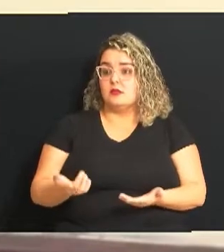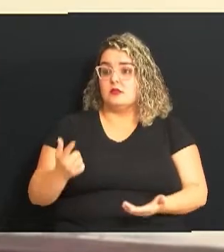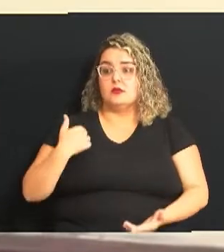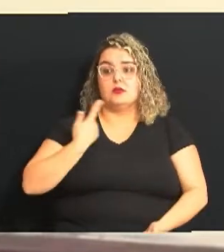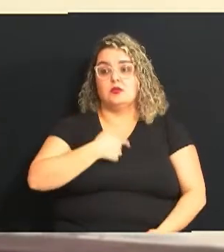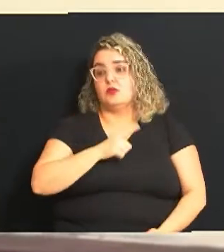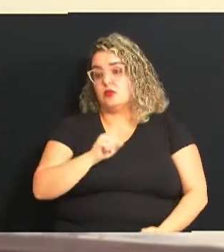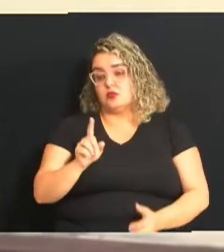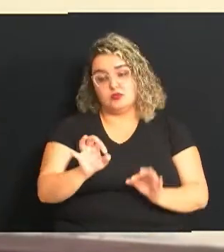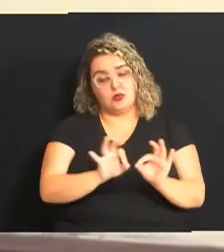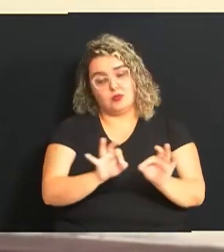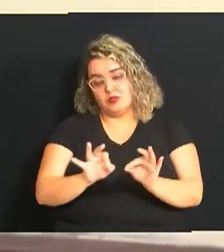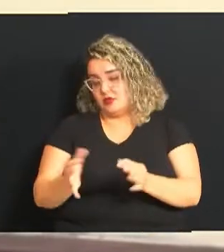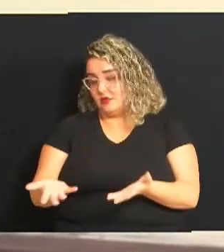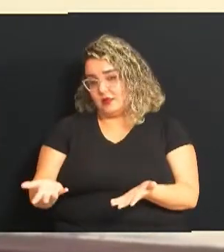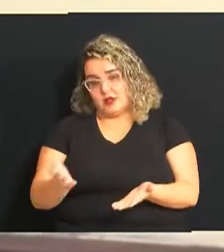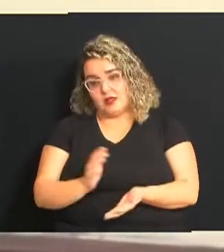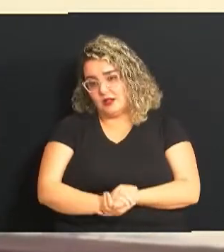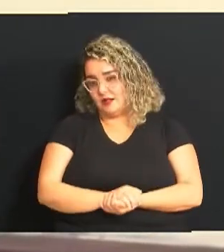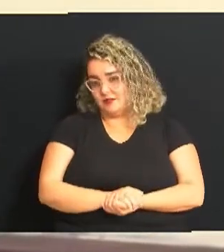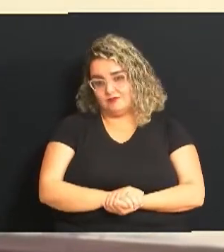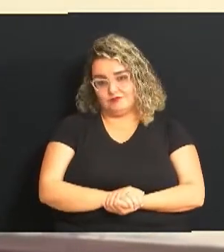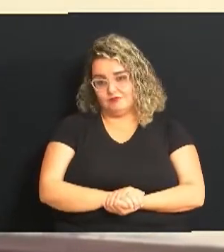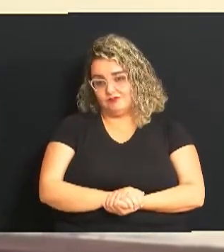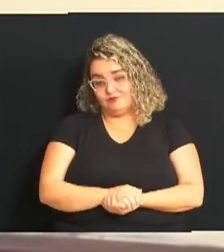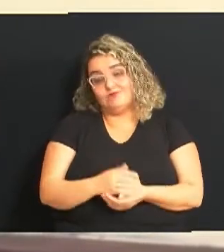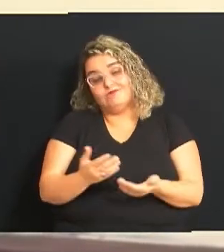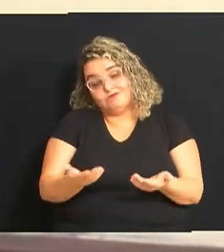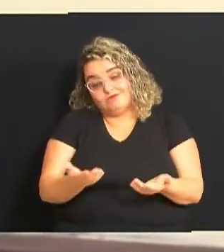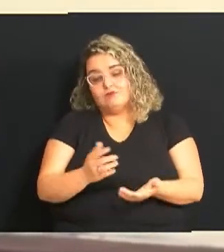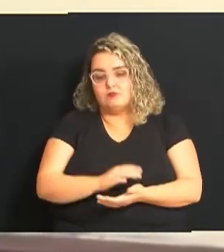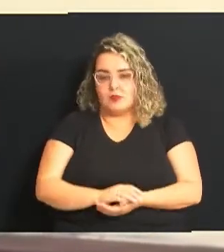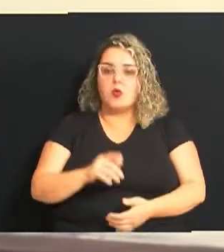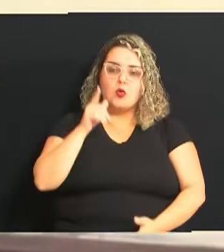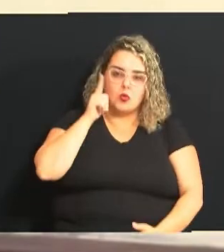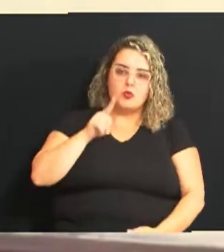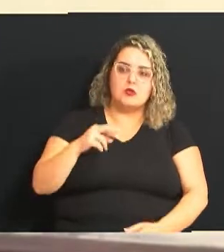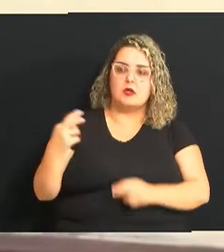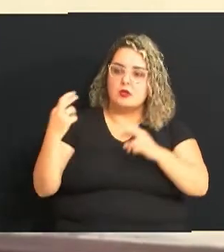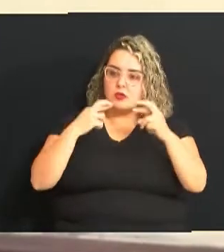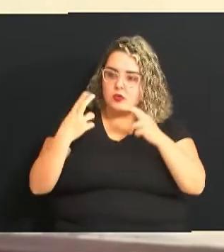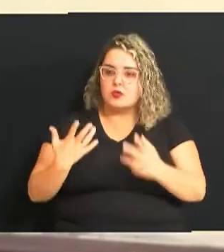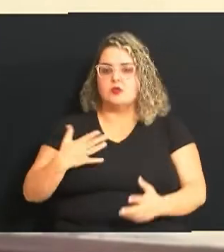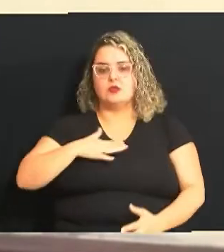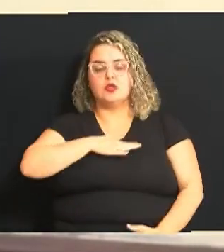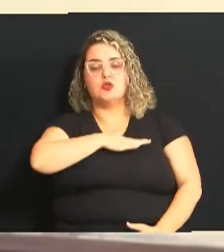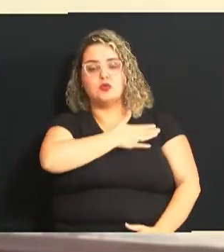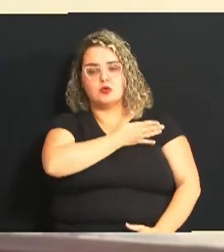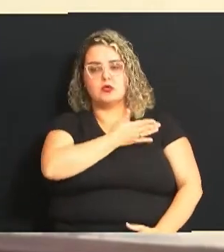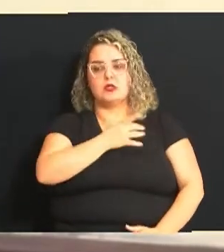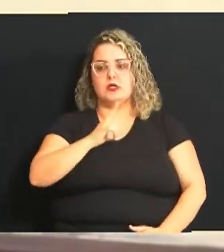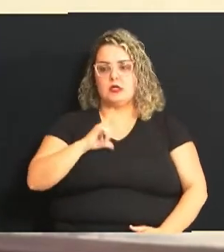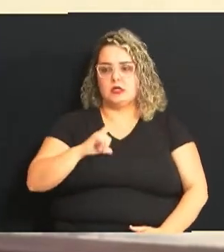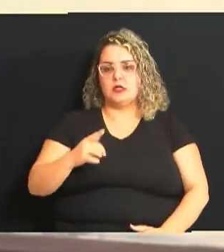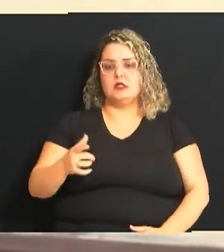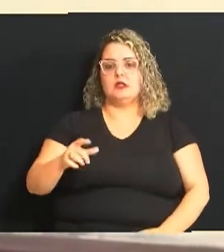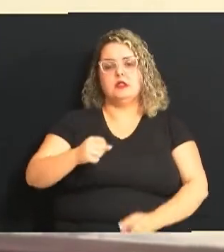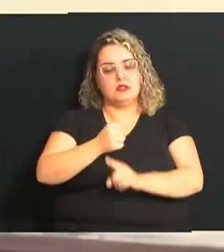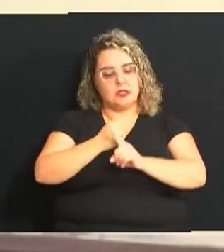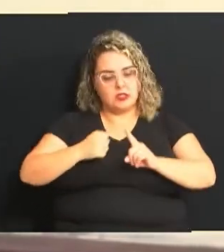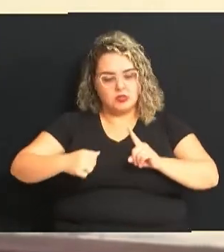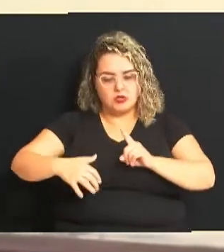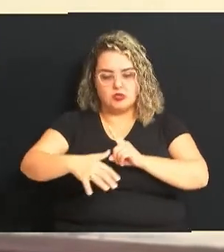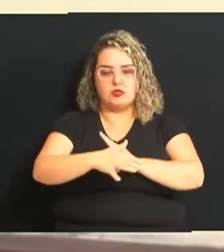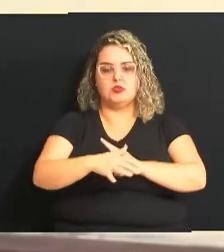somos preparados. E é aí que a gente também consegue verificar um pouco do preconceito que existe na sociedade sobre